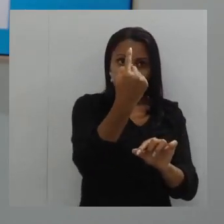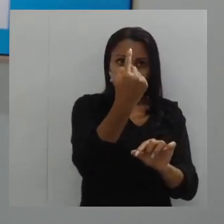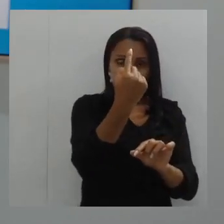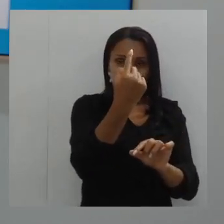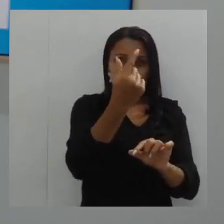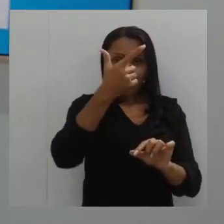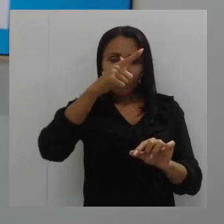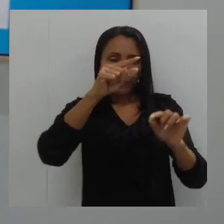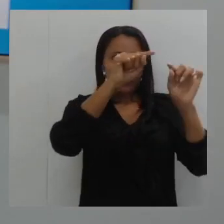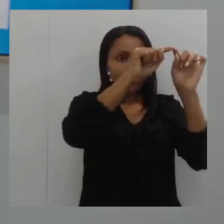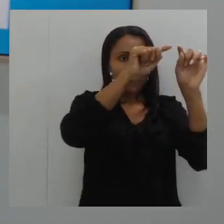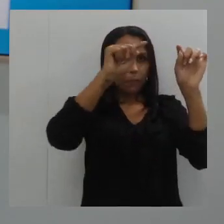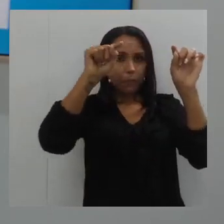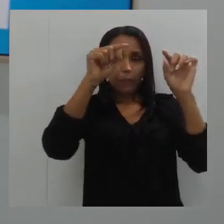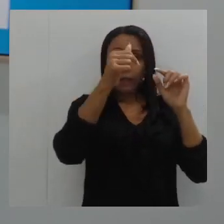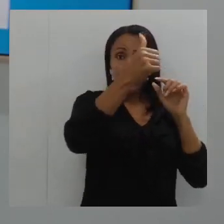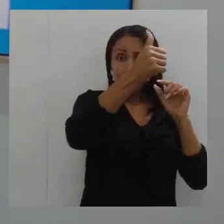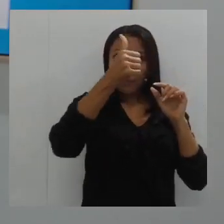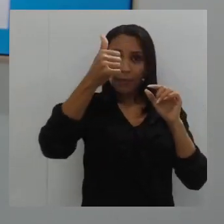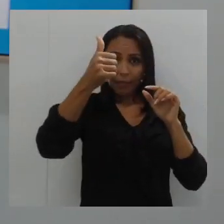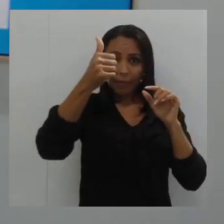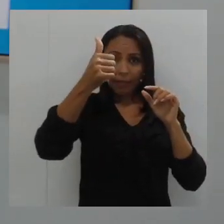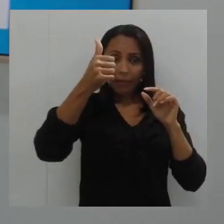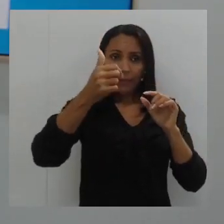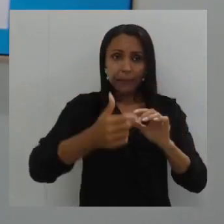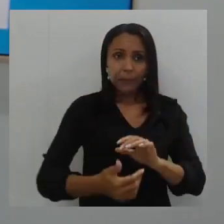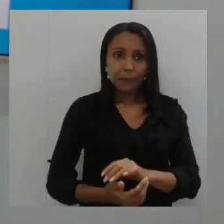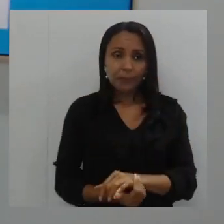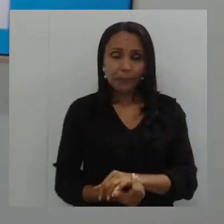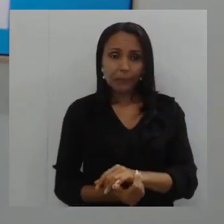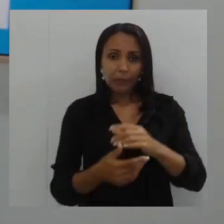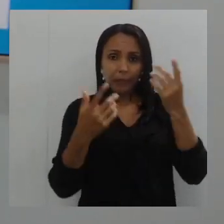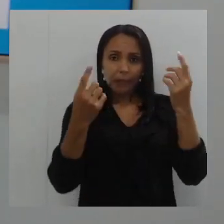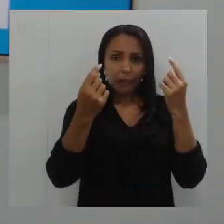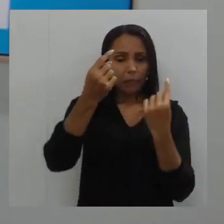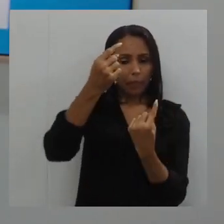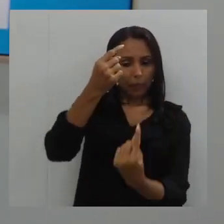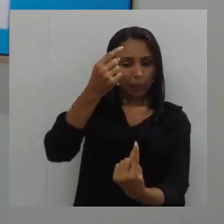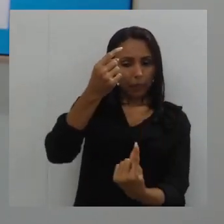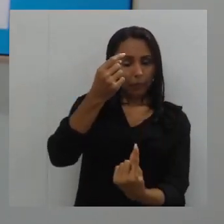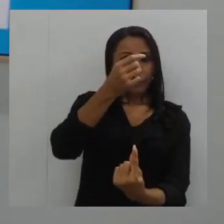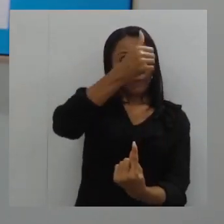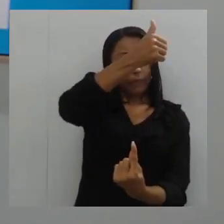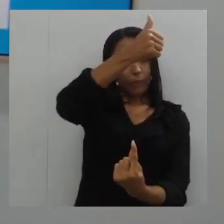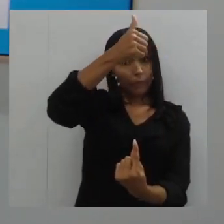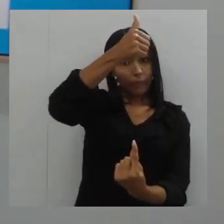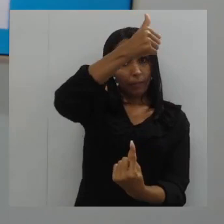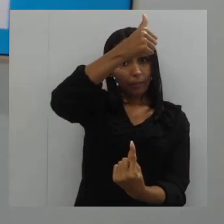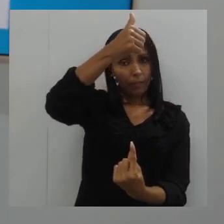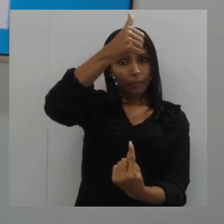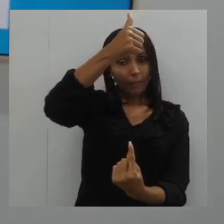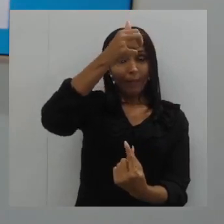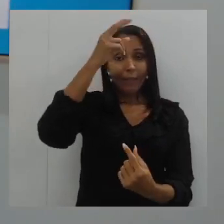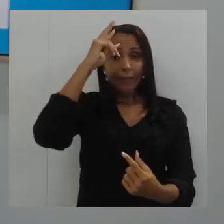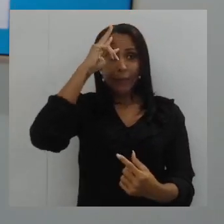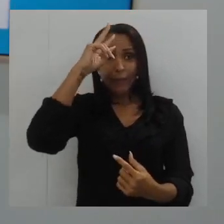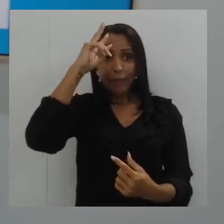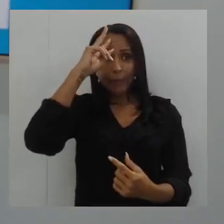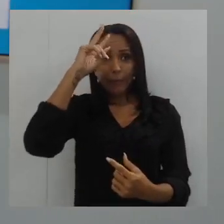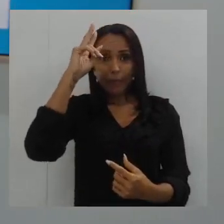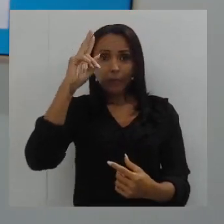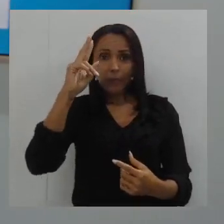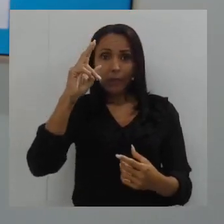é 11. Então, eu tenho o primeiro aqui, ó. Primeiro ponto, ó, eu subi com 1 e 11. Lembre-se que eu não escrevi os pares